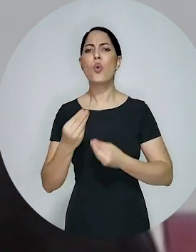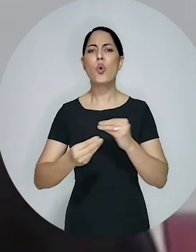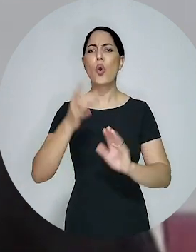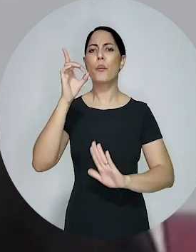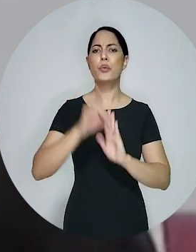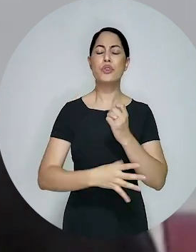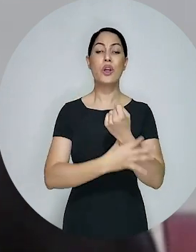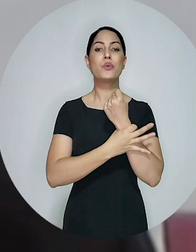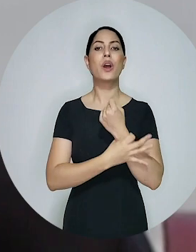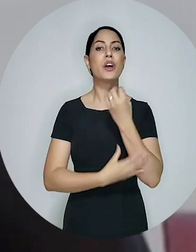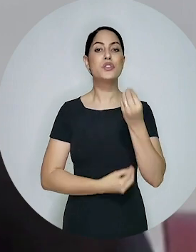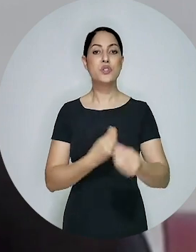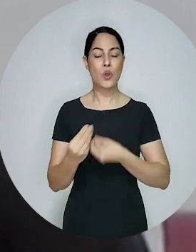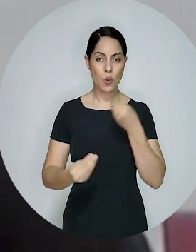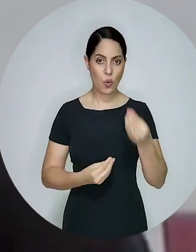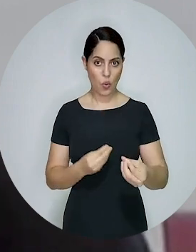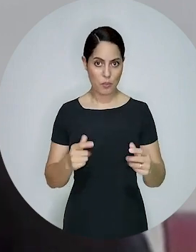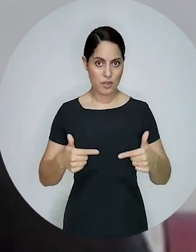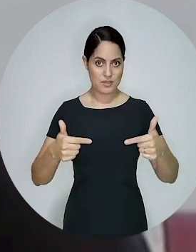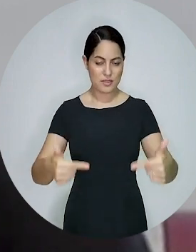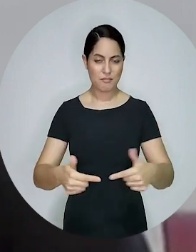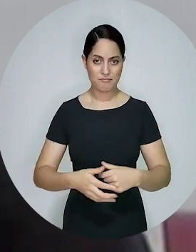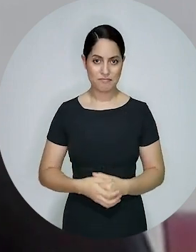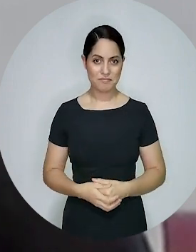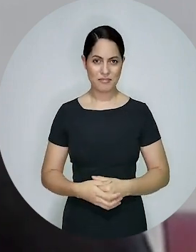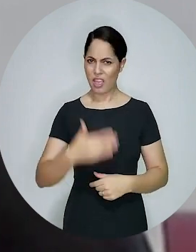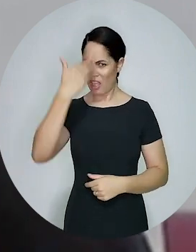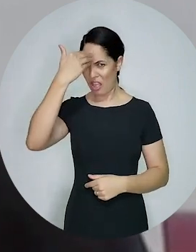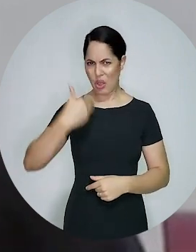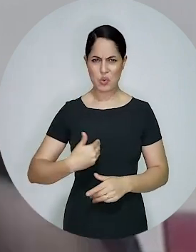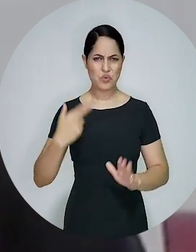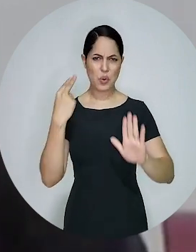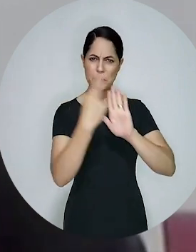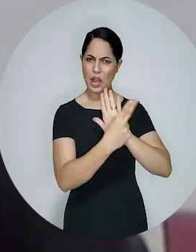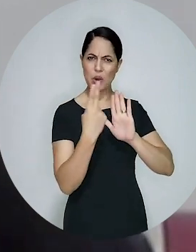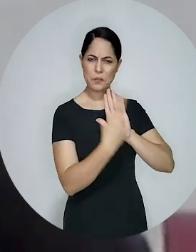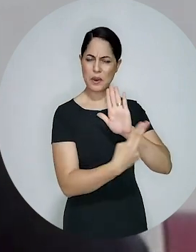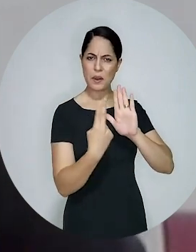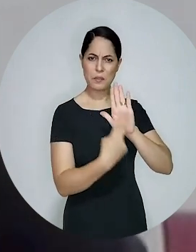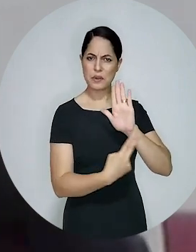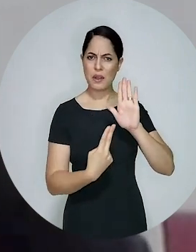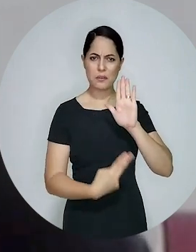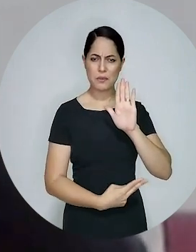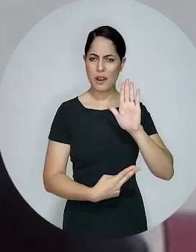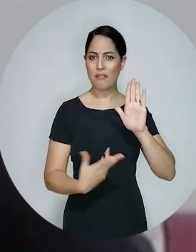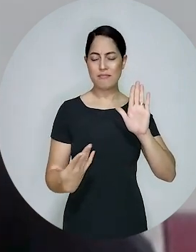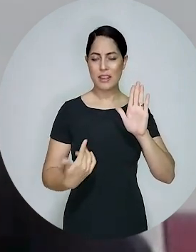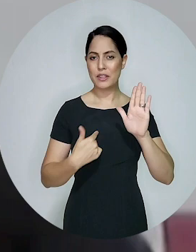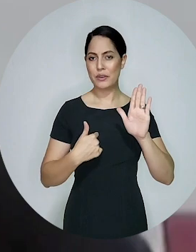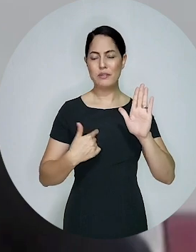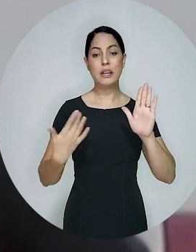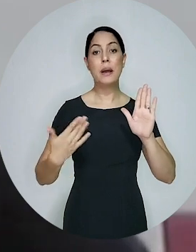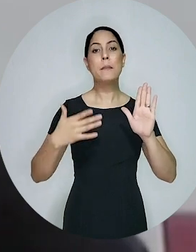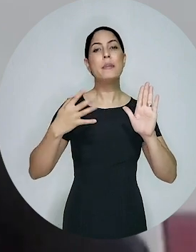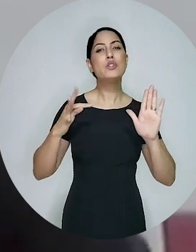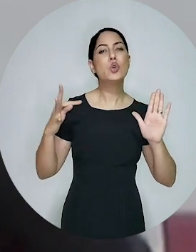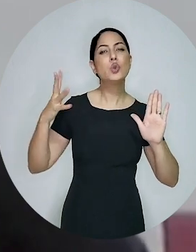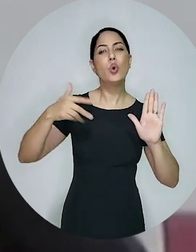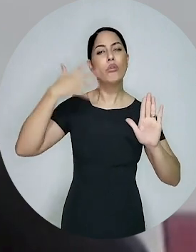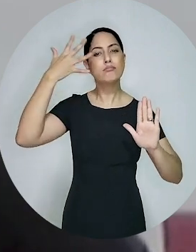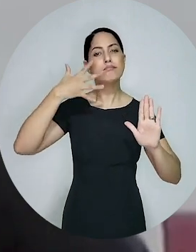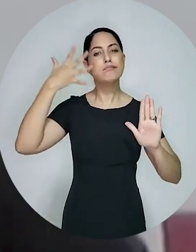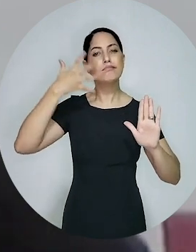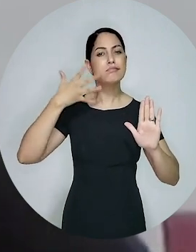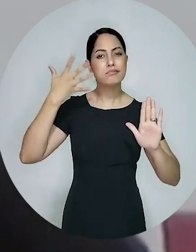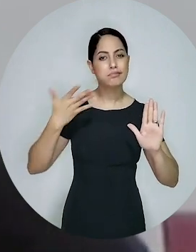que precisa ser feito para garantir esses direitos. As falas, não vou nominar a todos os palestrantes porque seria